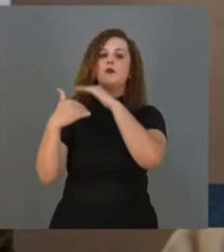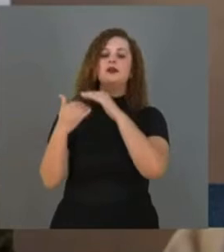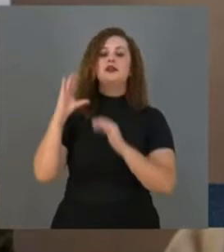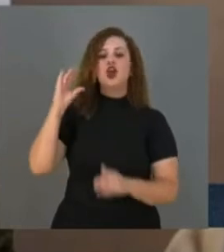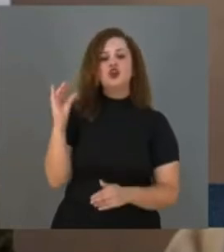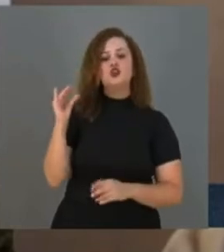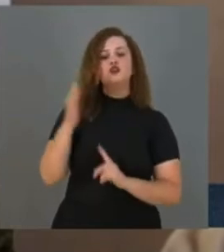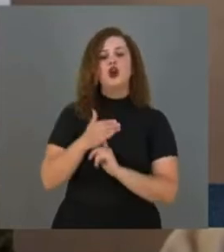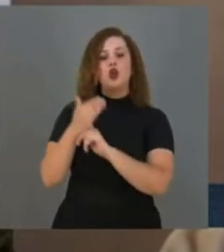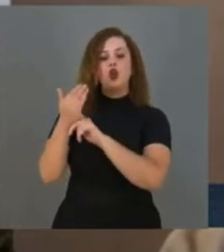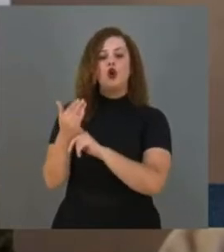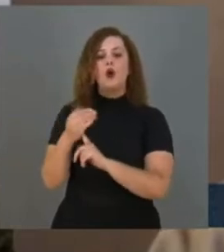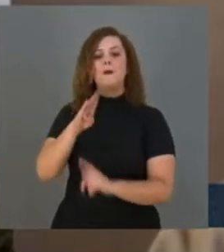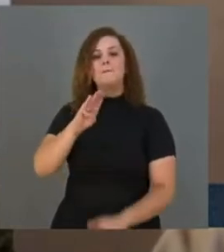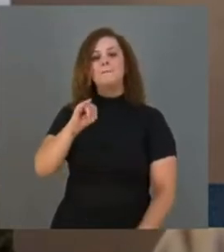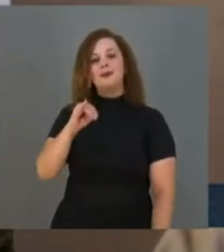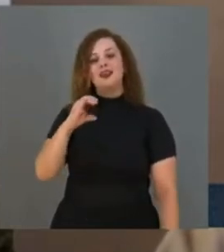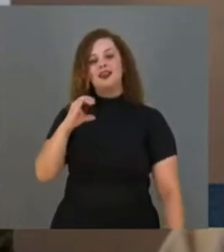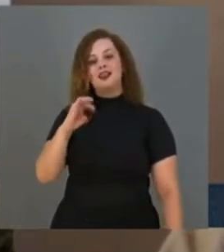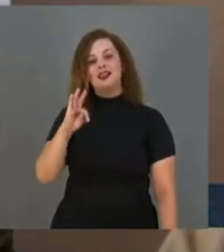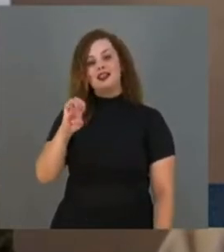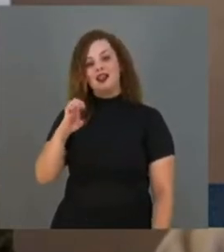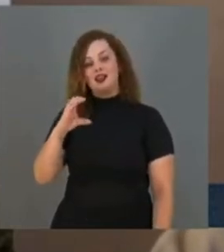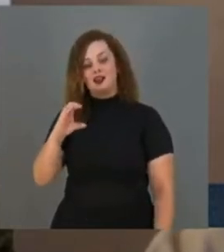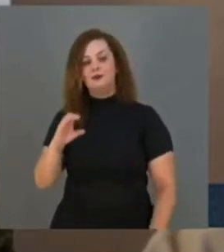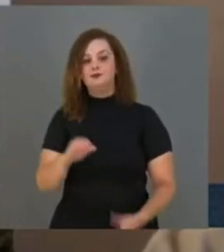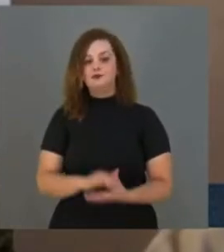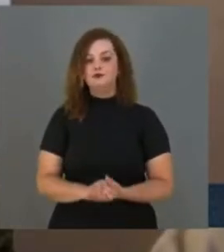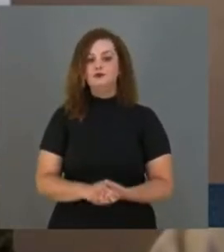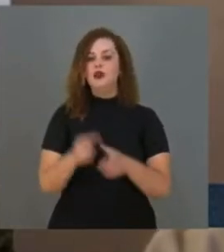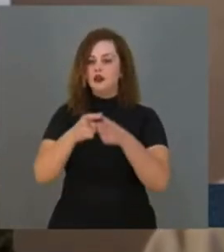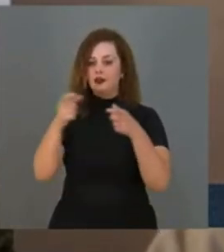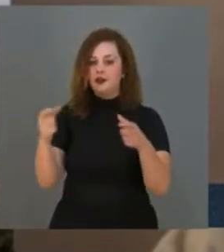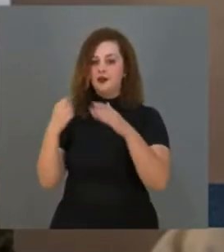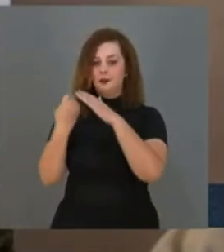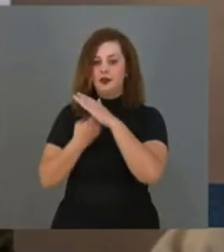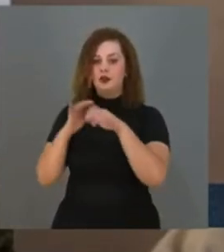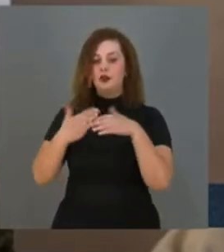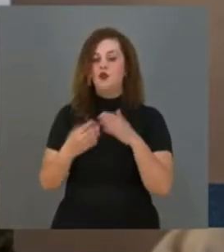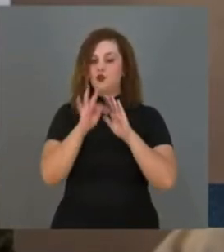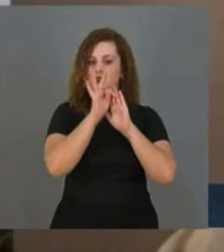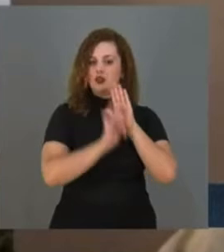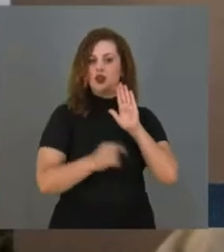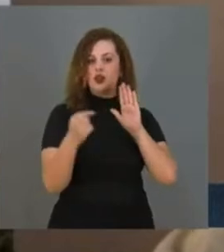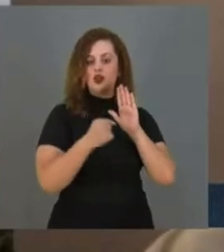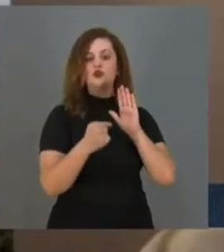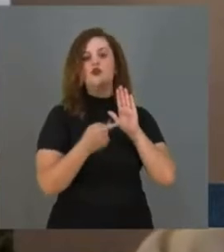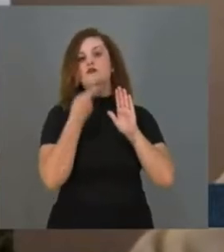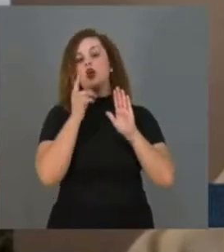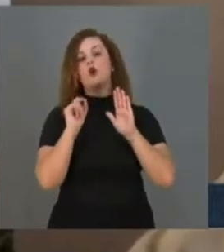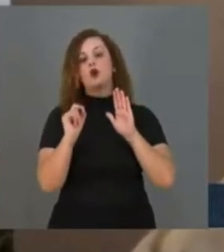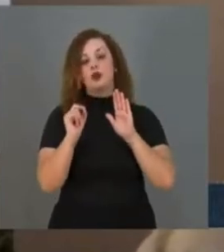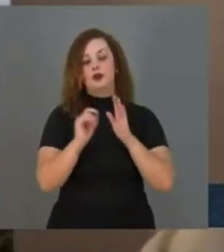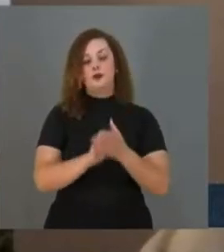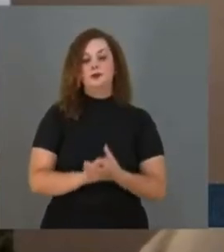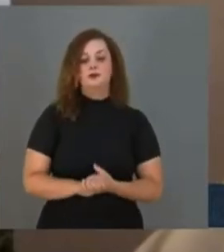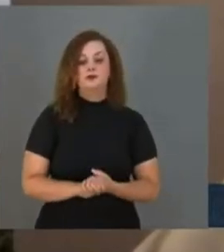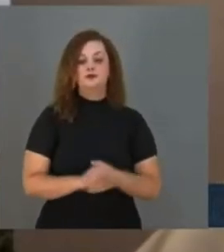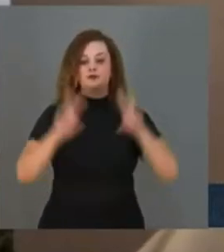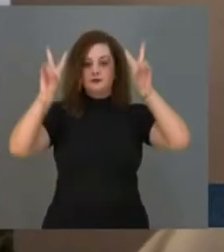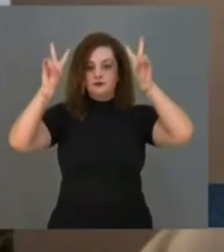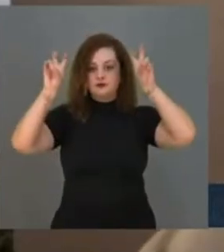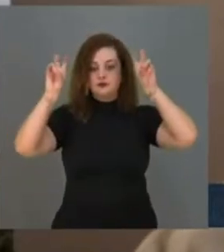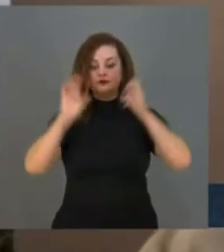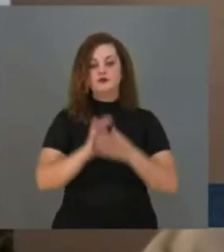ditado pelas chamadas Big Techs, as grandes corporações. Em uma parte do texto, encontra-se a seguinte informação, abre